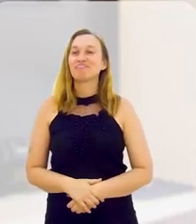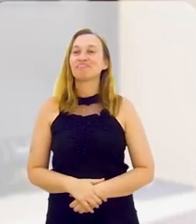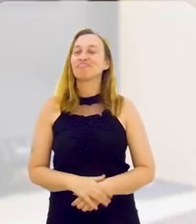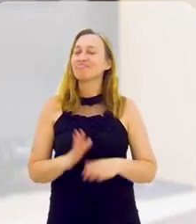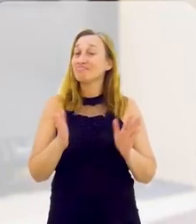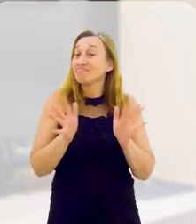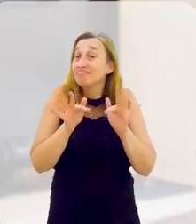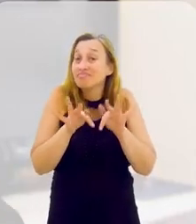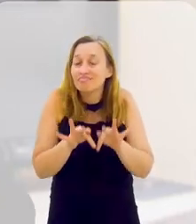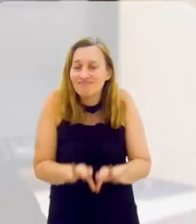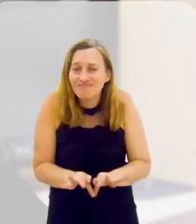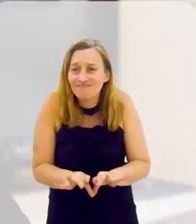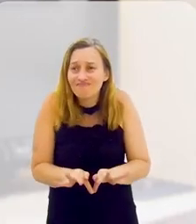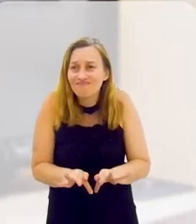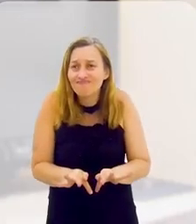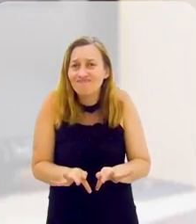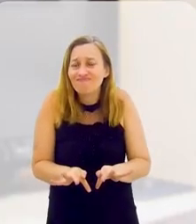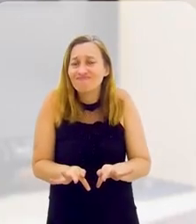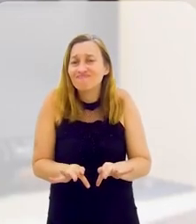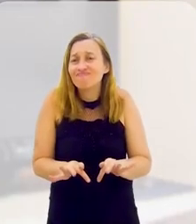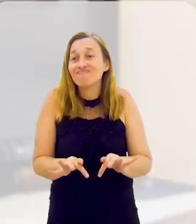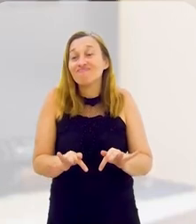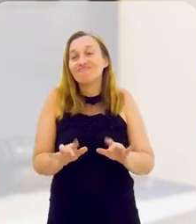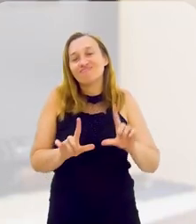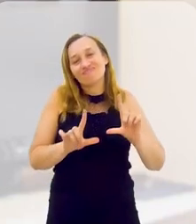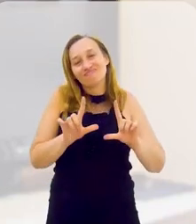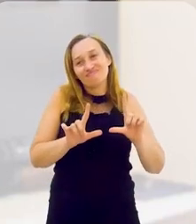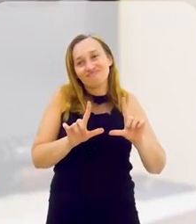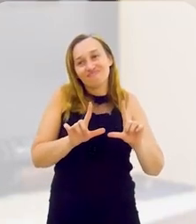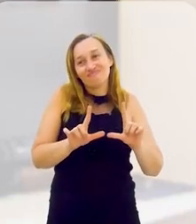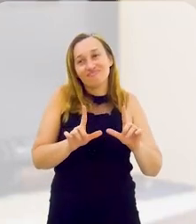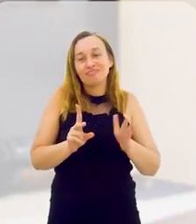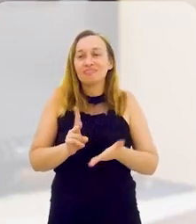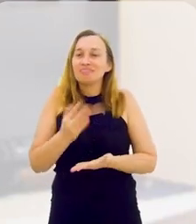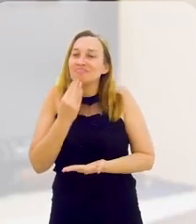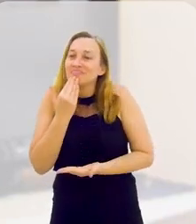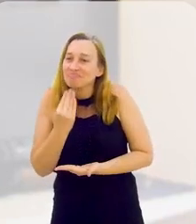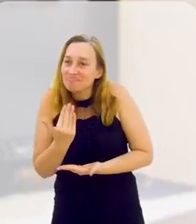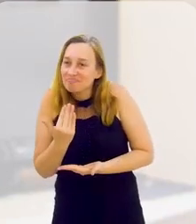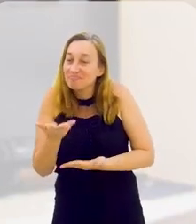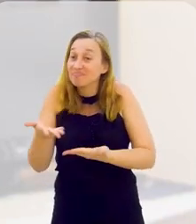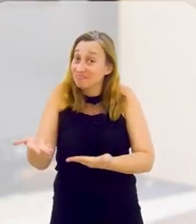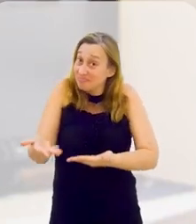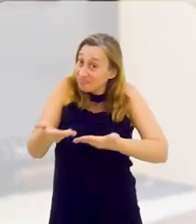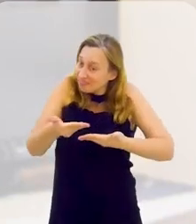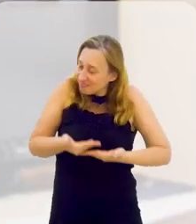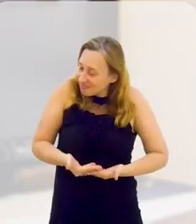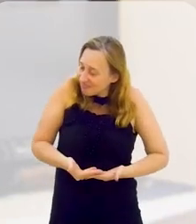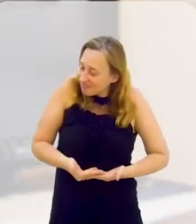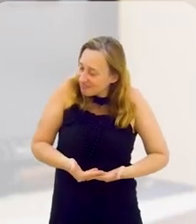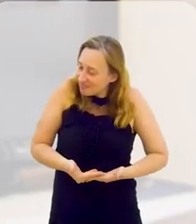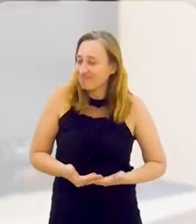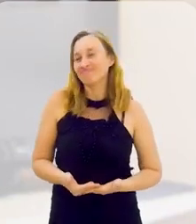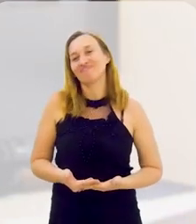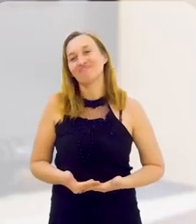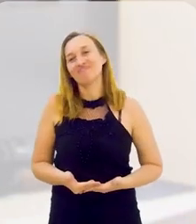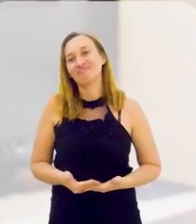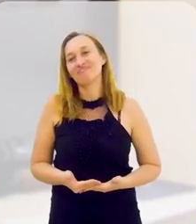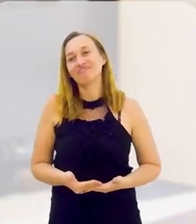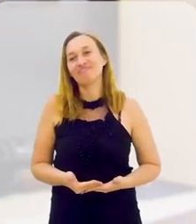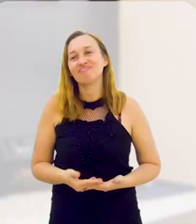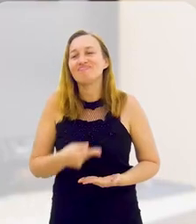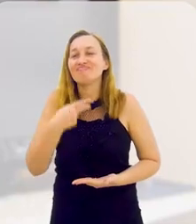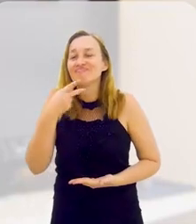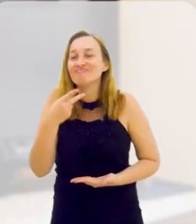certeza, com certeza. A gente está no finalzinho do programa, Max, e eu sempre peço para o